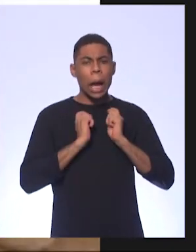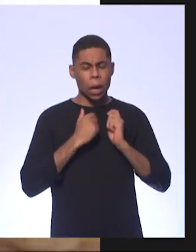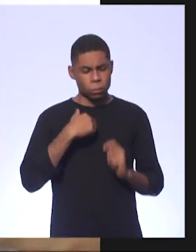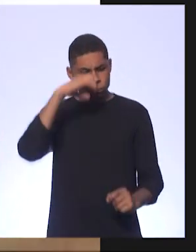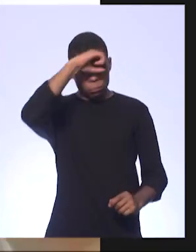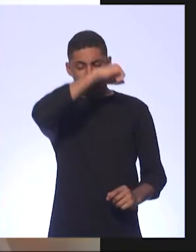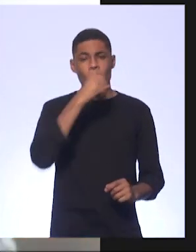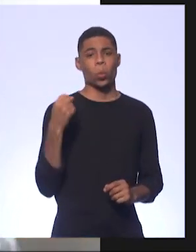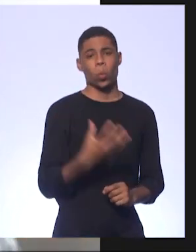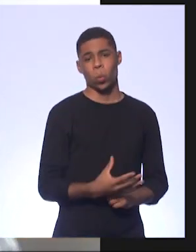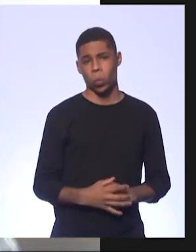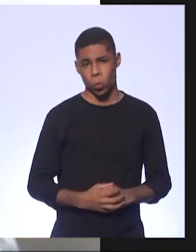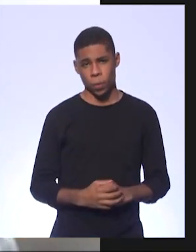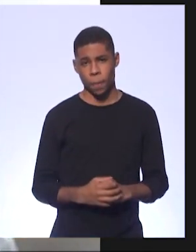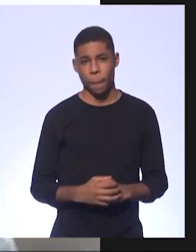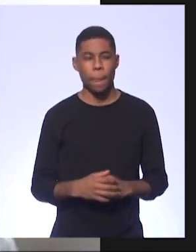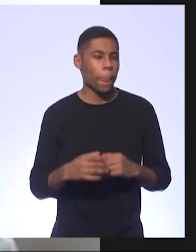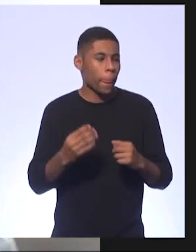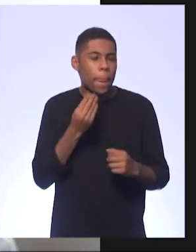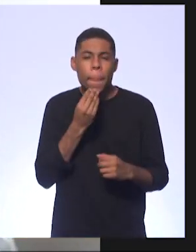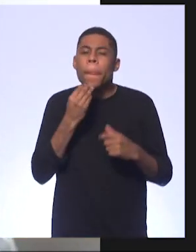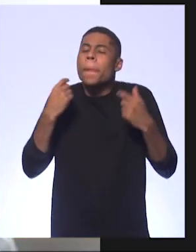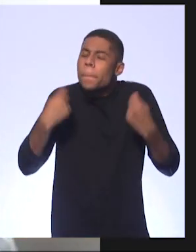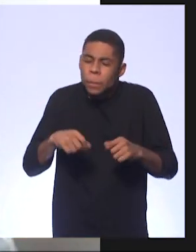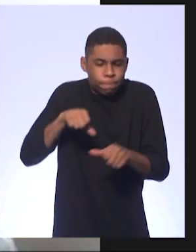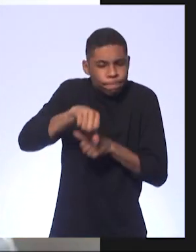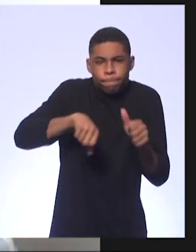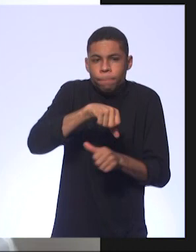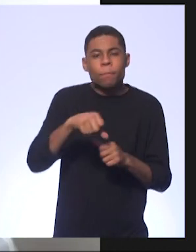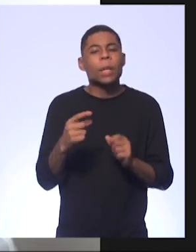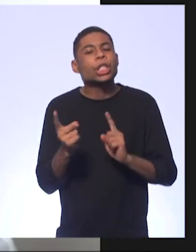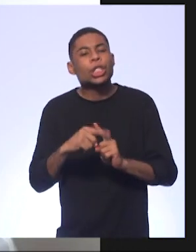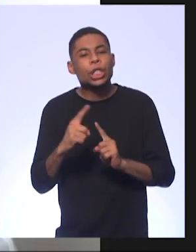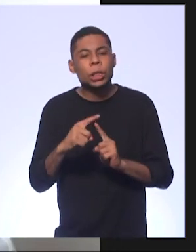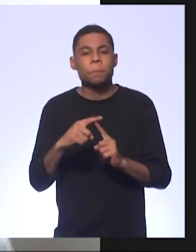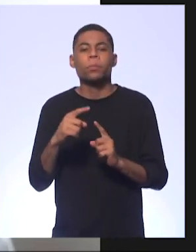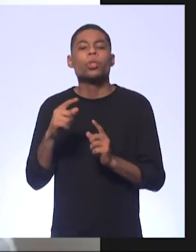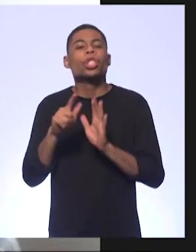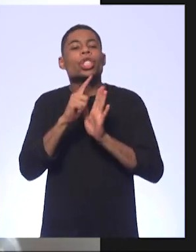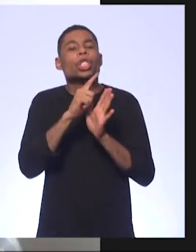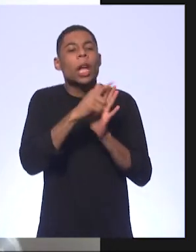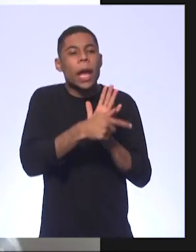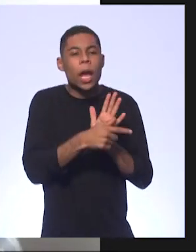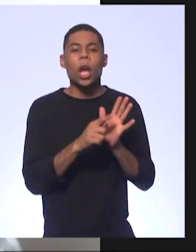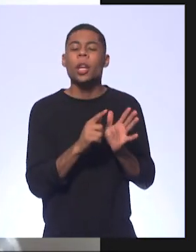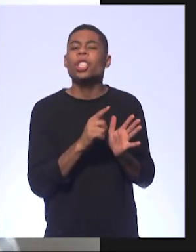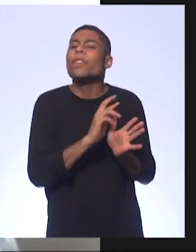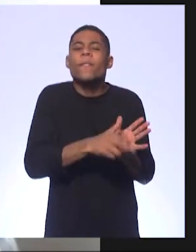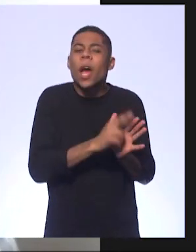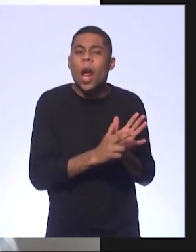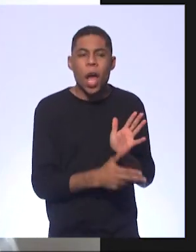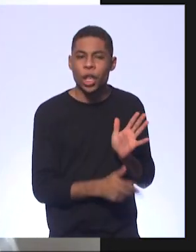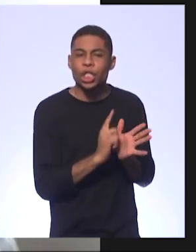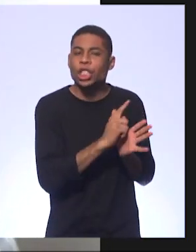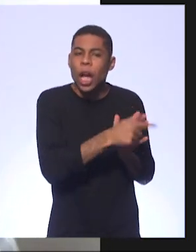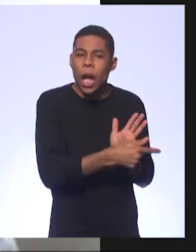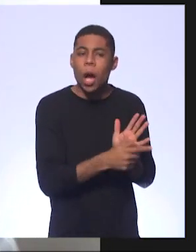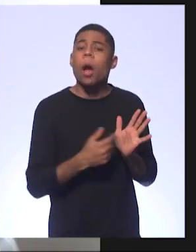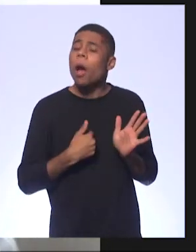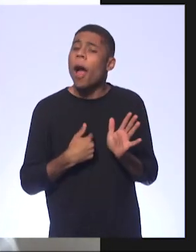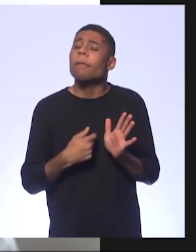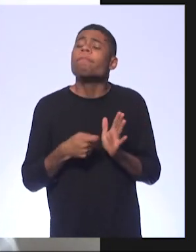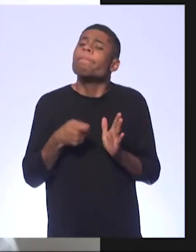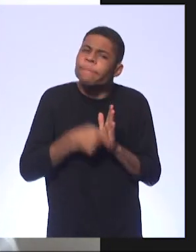diversidade. Claro que essa diversidade terá diferentes tipos, diferentes gêneros. Entretanto, eu estou insistindo que